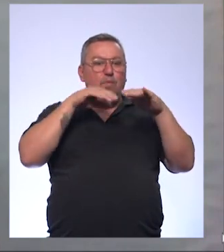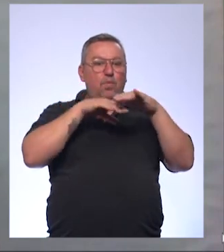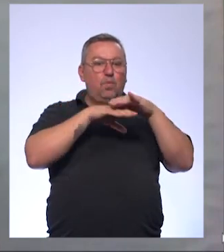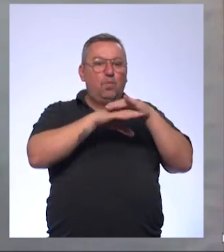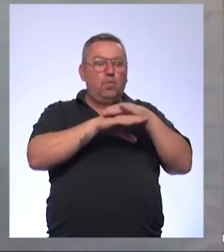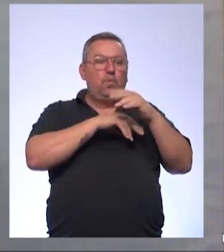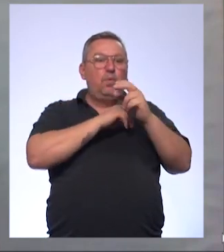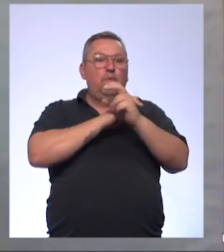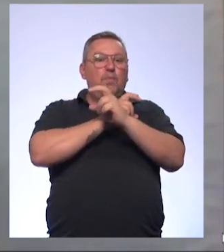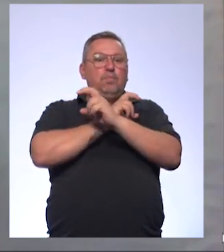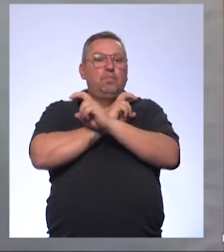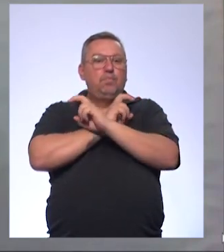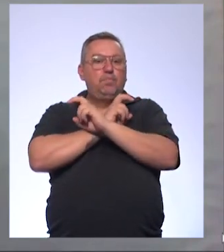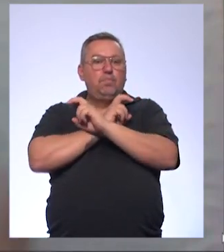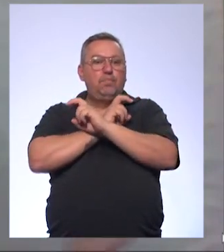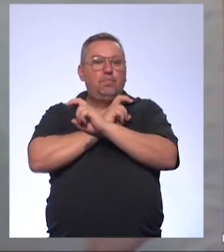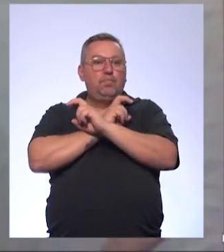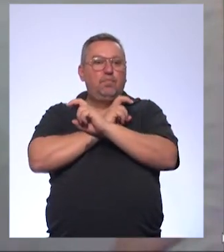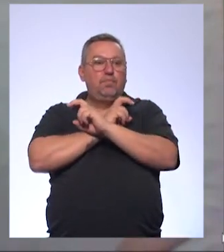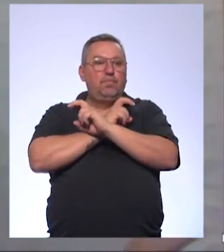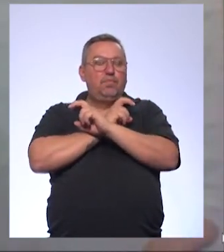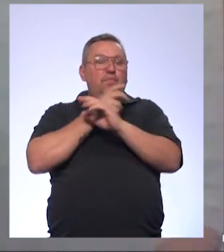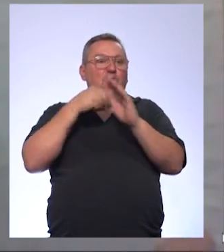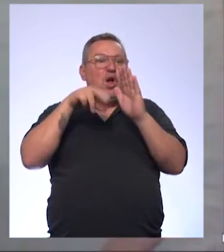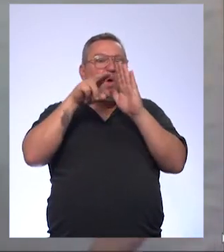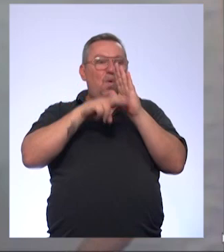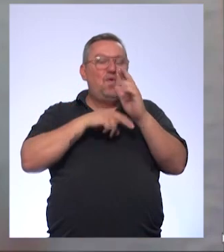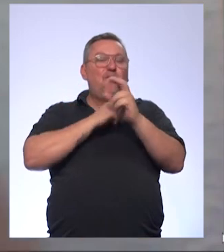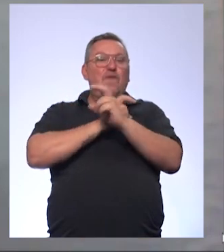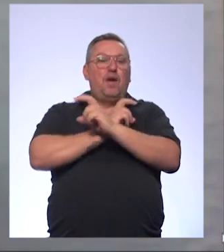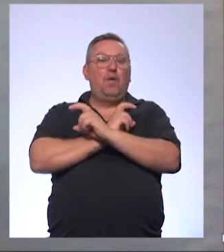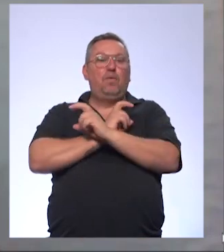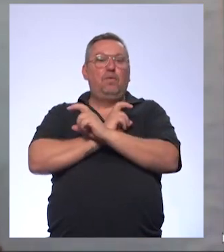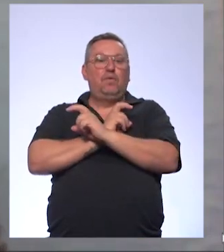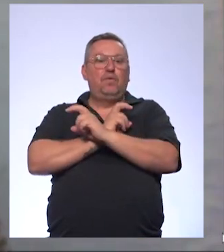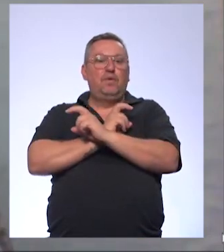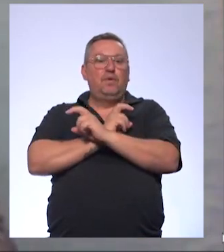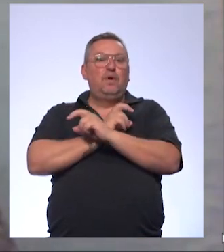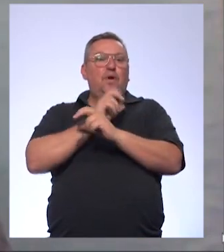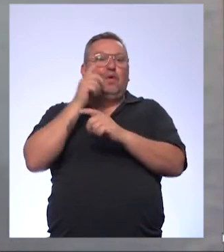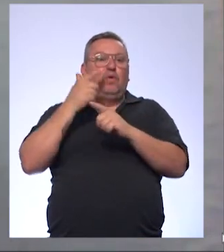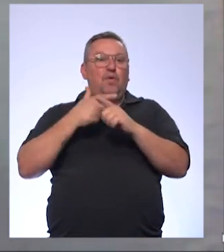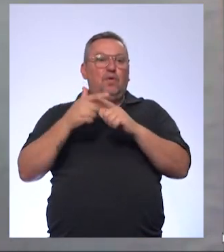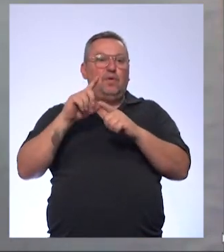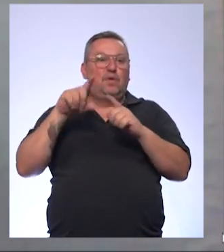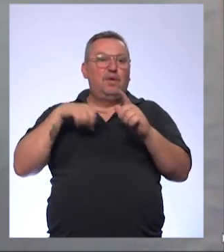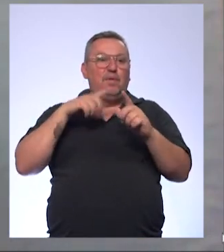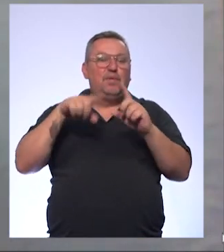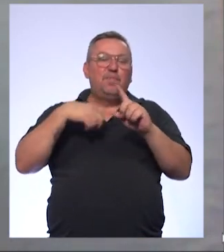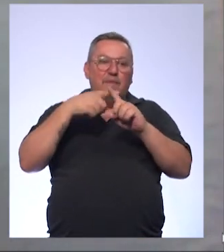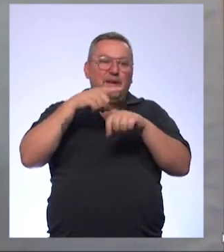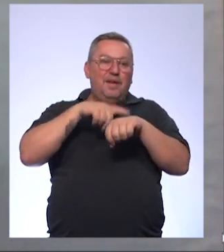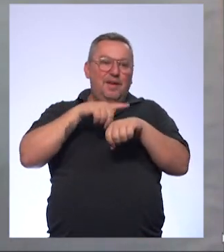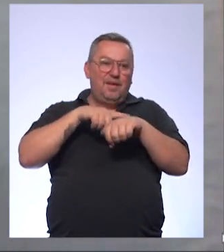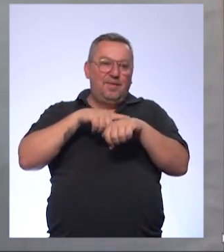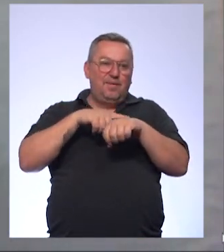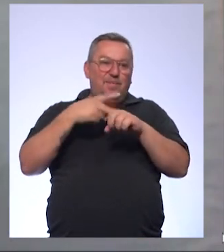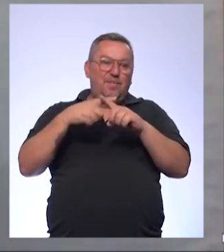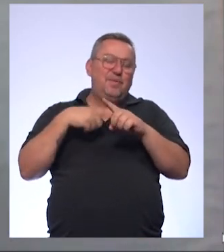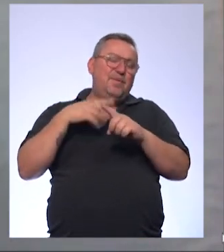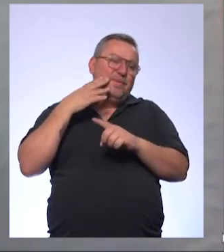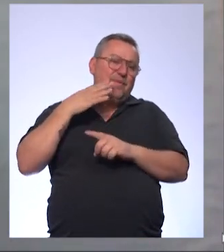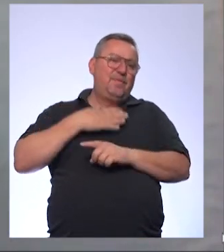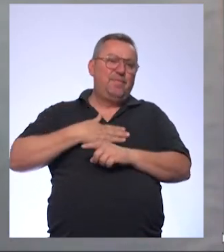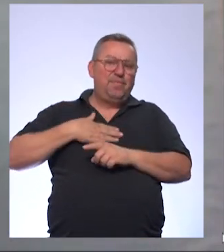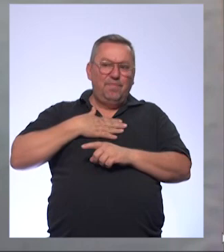eram sarcófagos, eram os túmulos dos faraós. Sobre os faraós, nós teremos mais tempo para conversar, porque eu sei que vocês